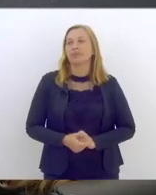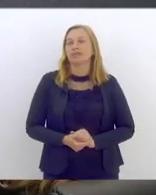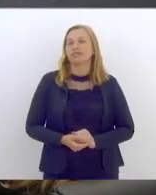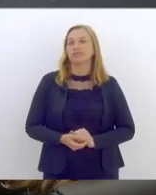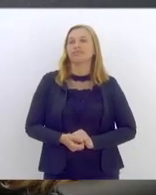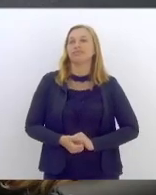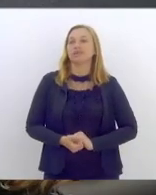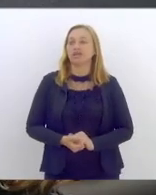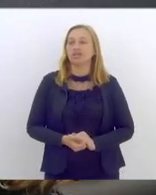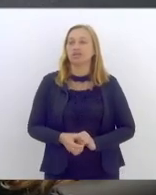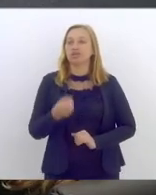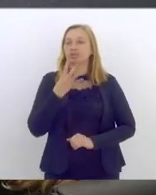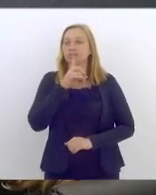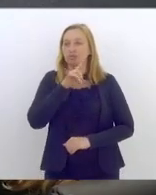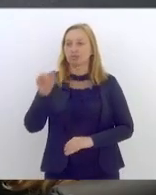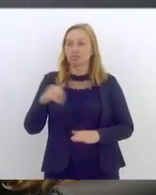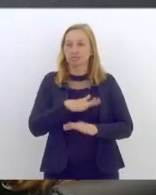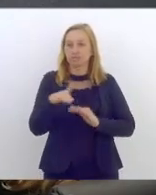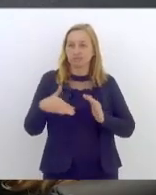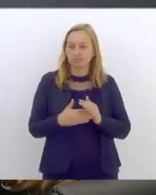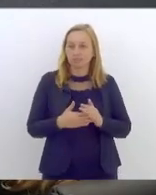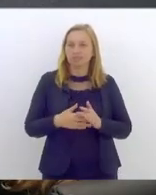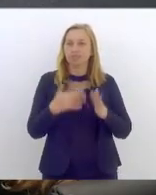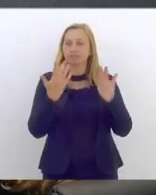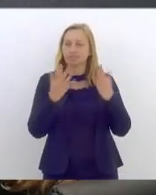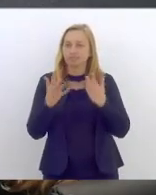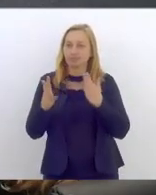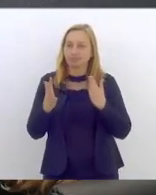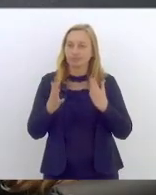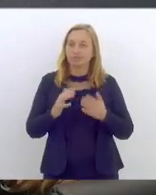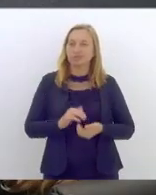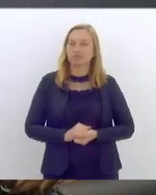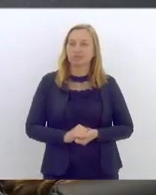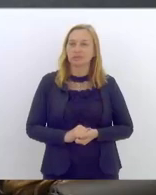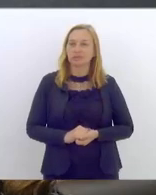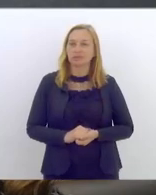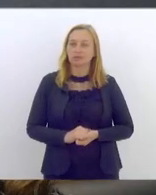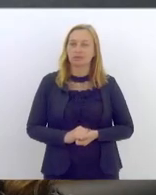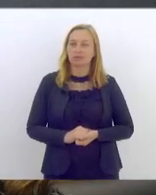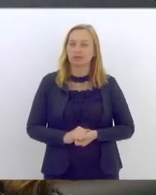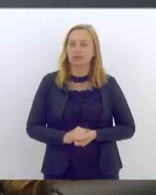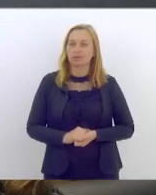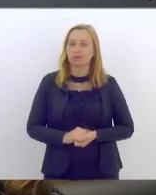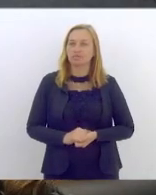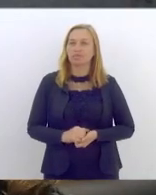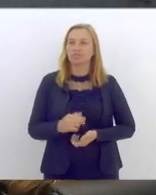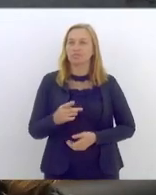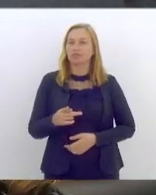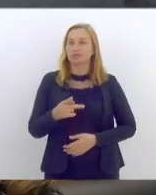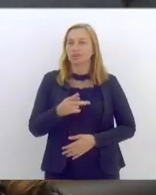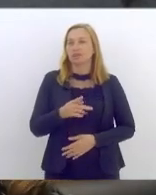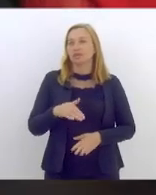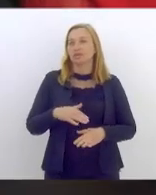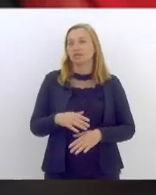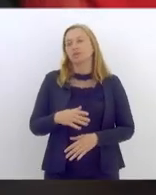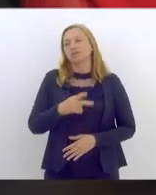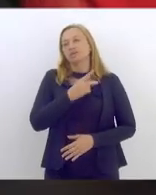bom dia a todos e a todas eu cumprimento os parlamentares na pessoa do presidente André Siciliano